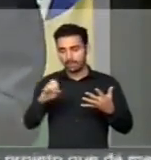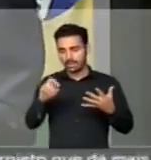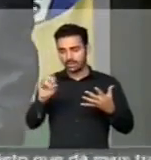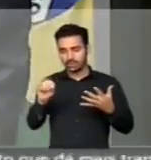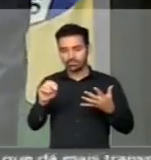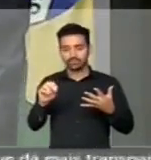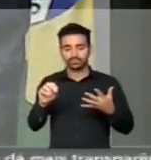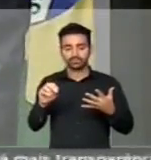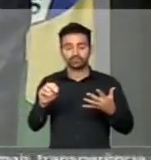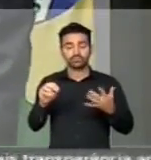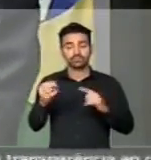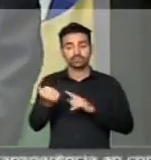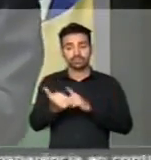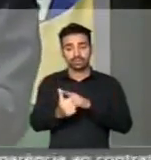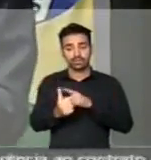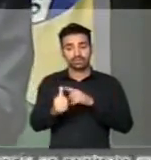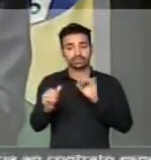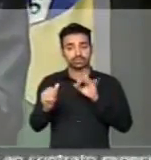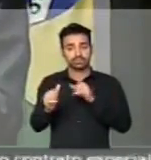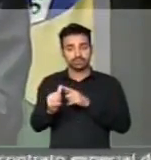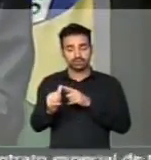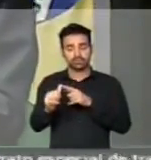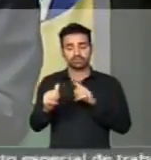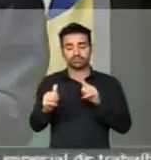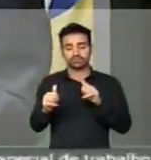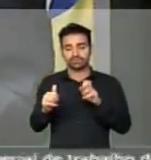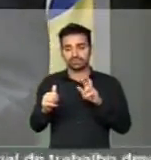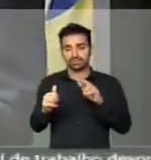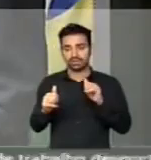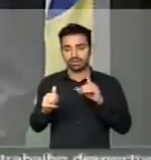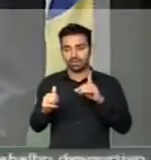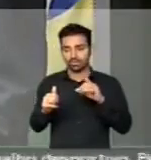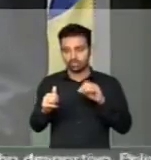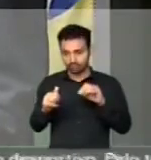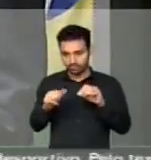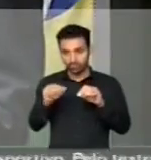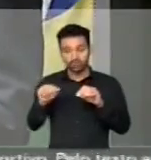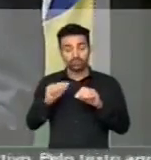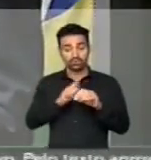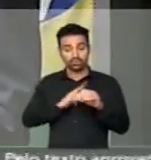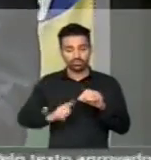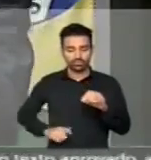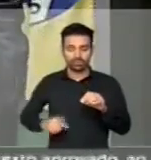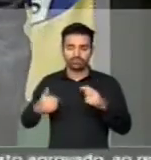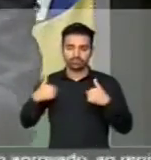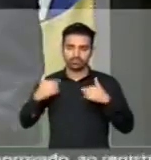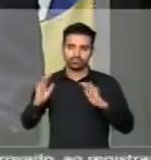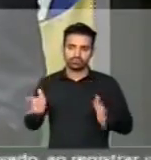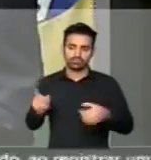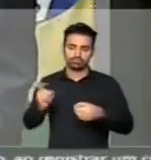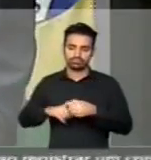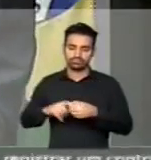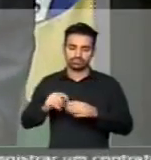Táxi, em especial o governador Geraldo Alckmin, em cujo governo tive a honra de, durante 4 anos, ter